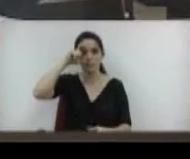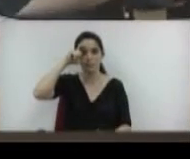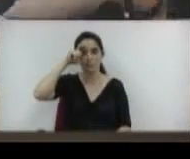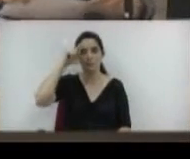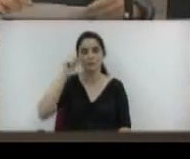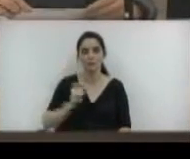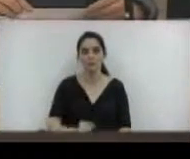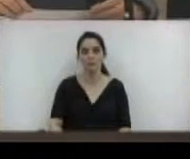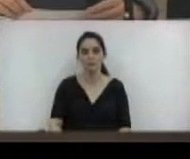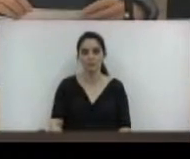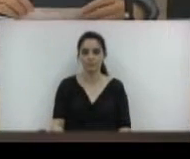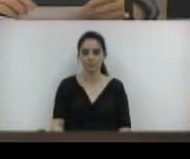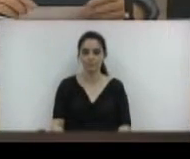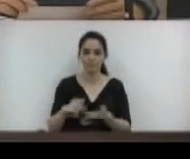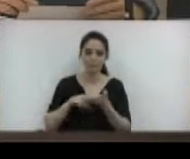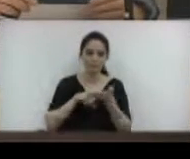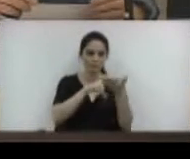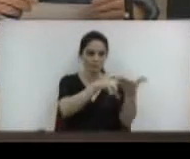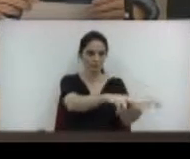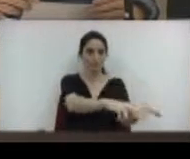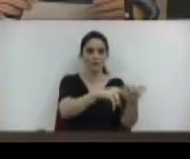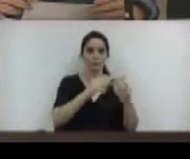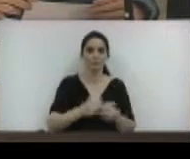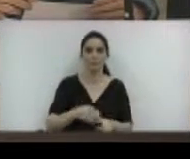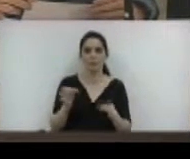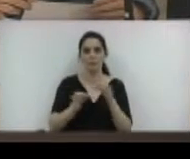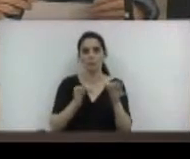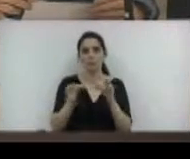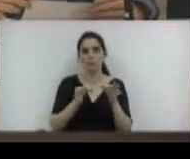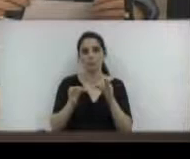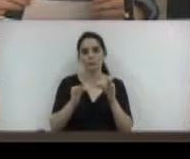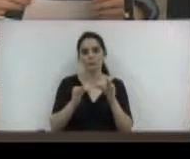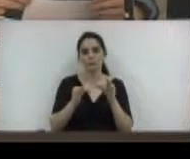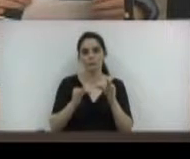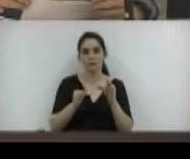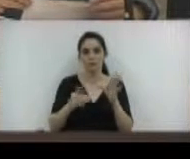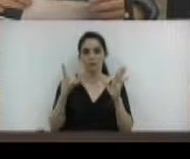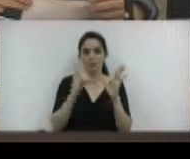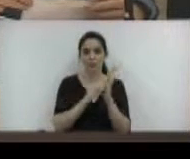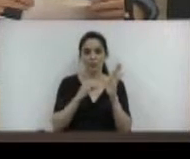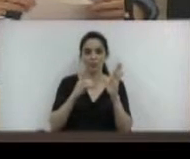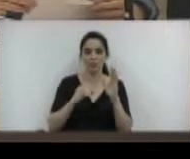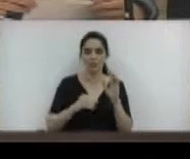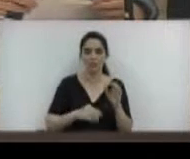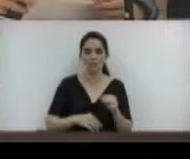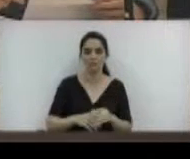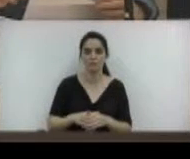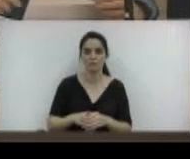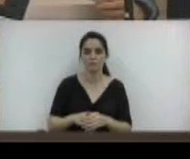número 208 é recebido e encaminhado às comissões. Projeto de decreto legislativo número